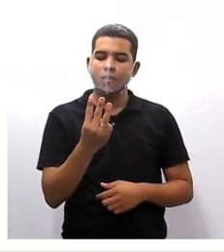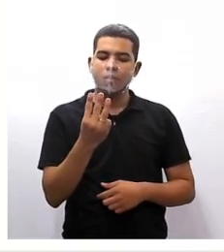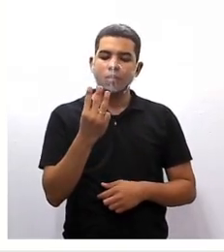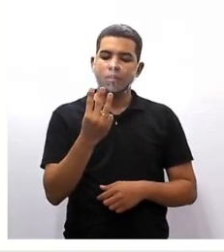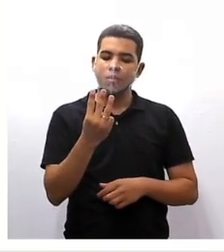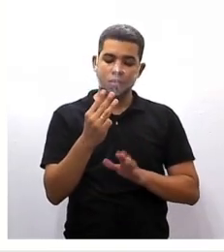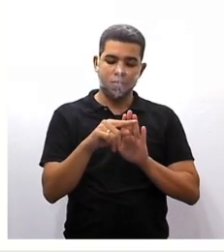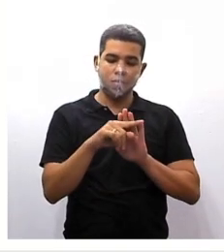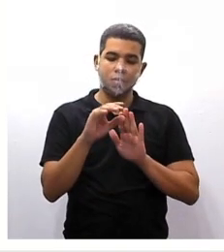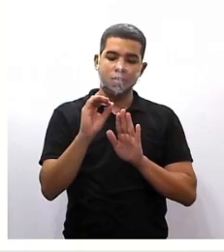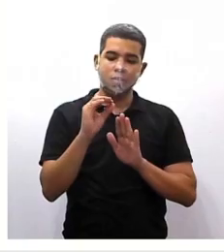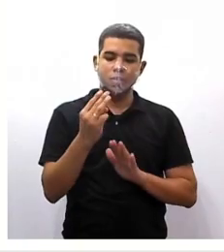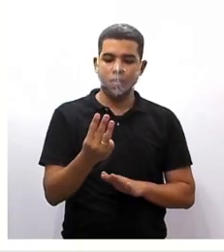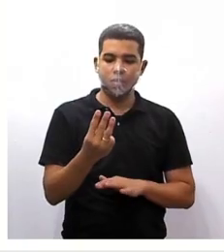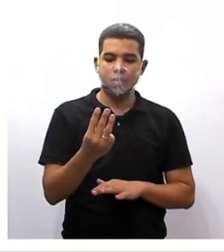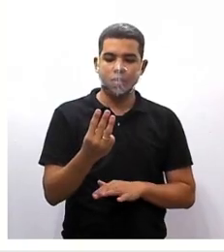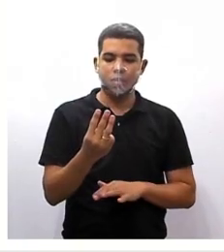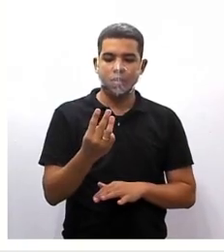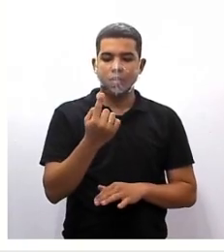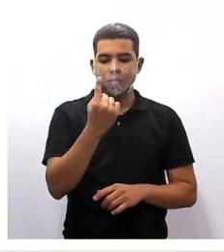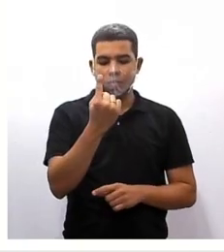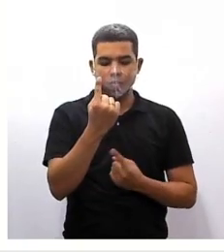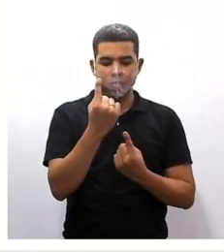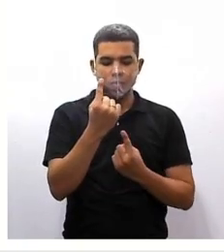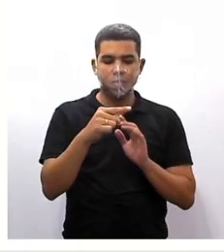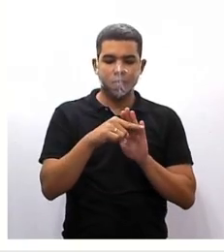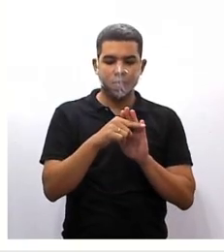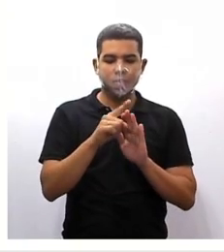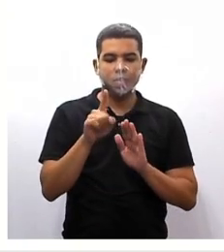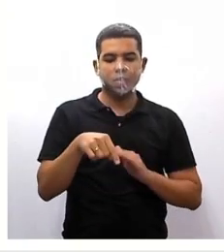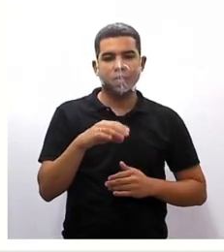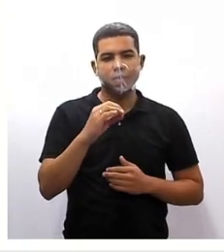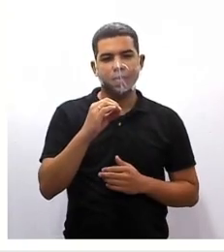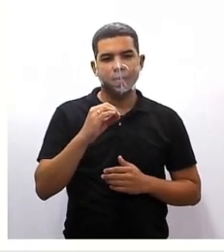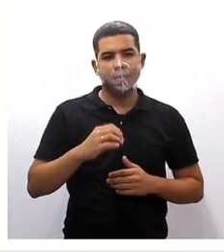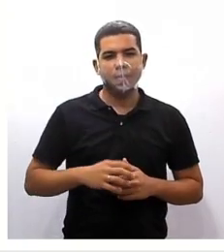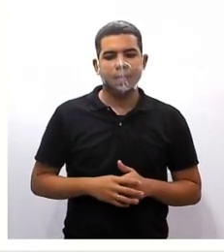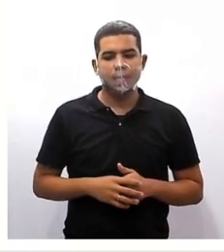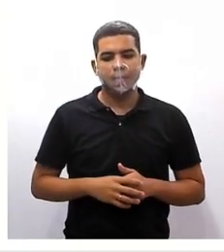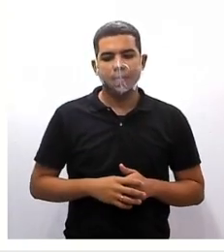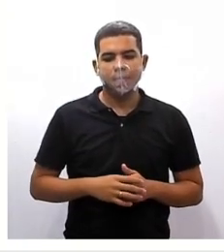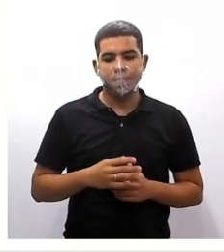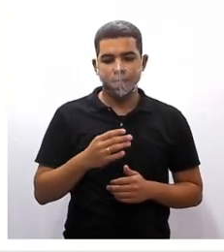3. E 1 menos 1 é 0. Fazendo essa subtração, deu